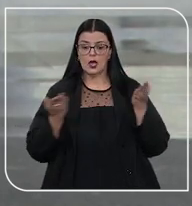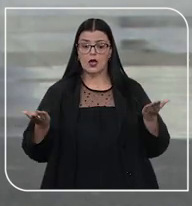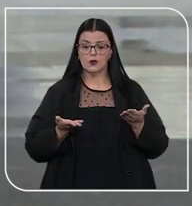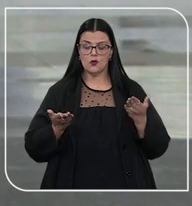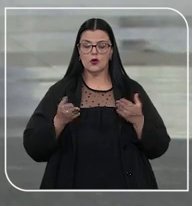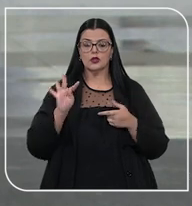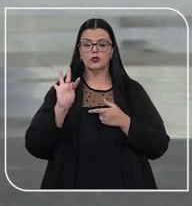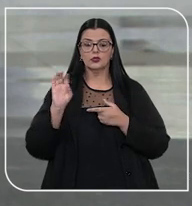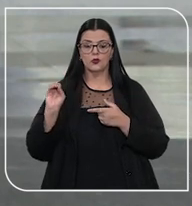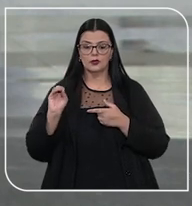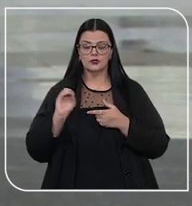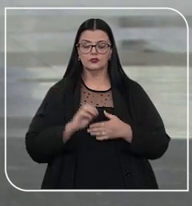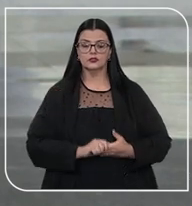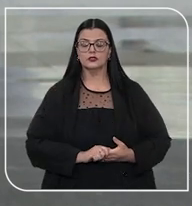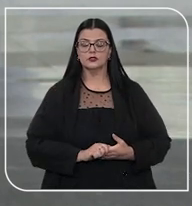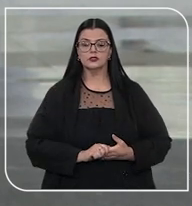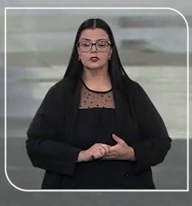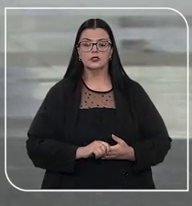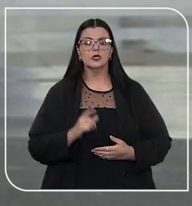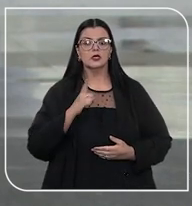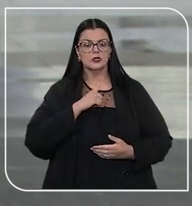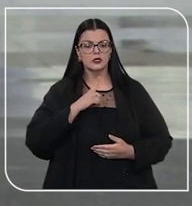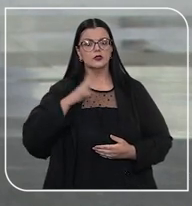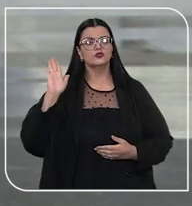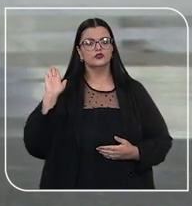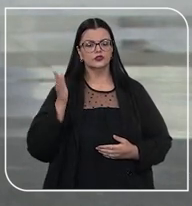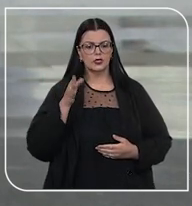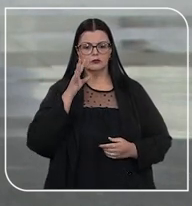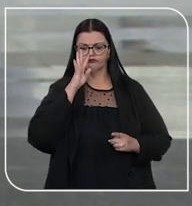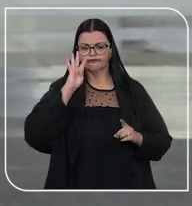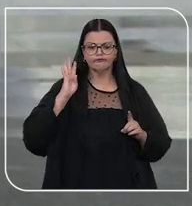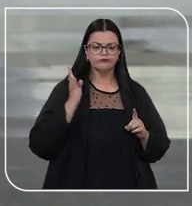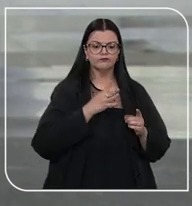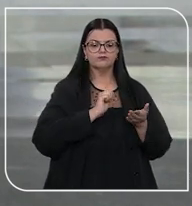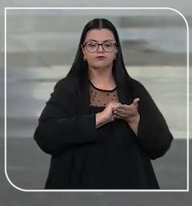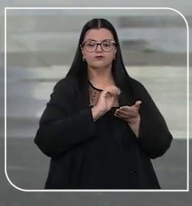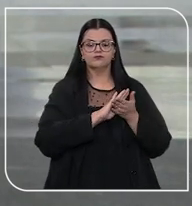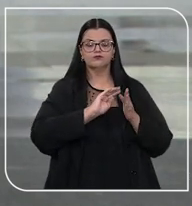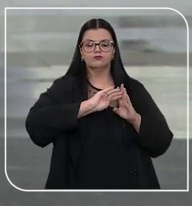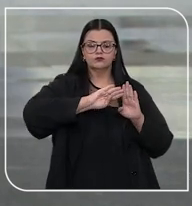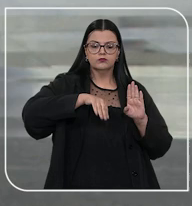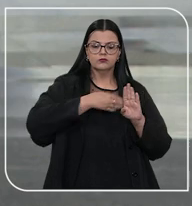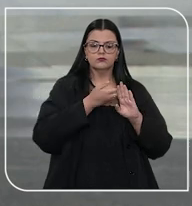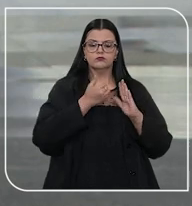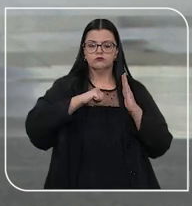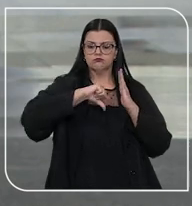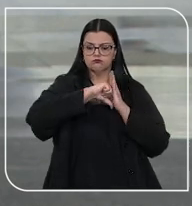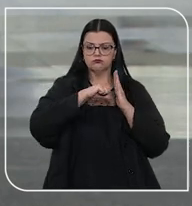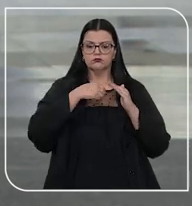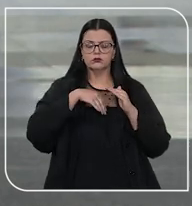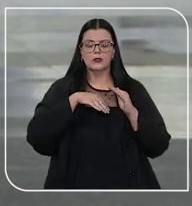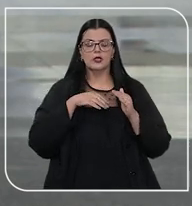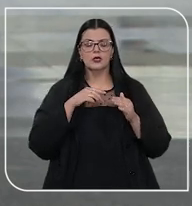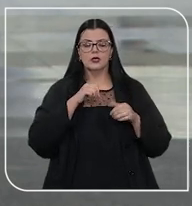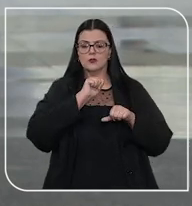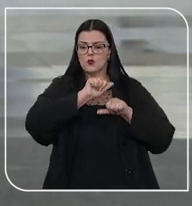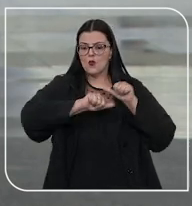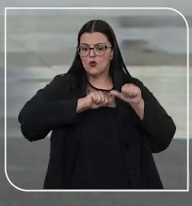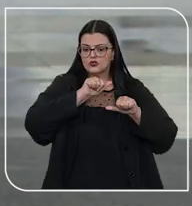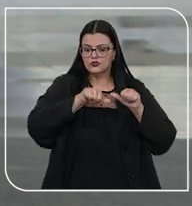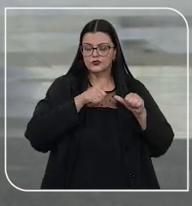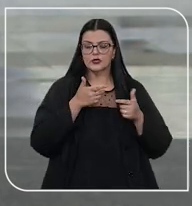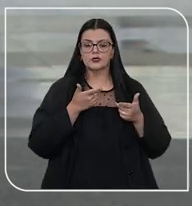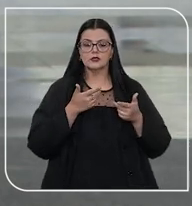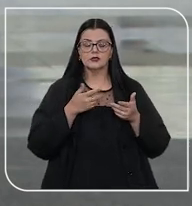Agora Tocantins. Em primeira instância, os acusados foram condenados com base na Lei de Improbidade Administrativa, ainda sem